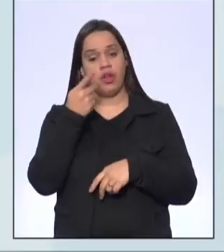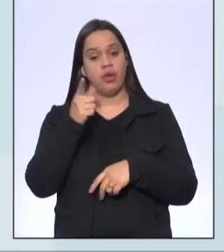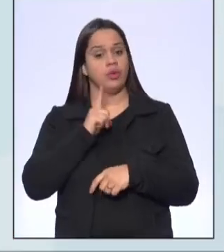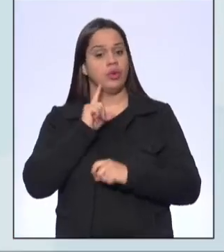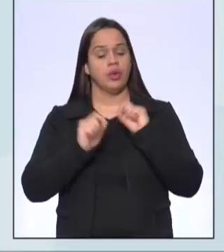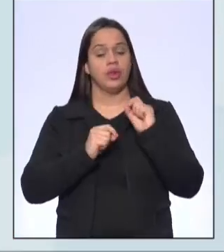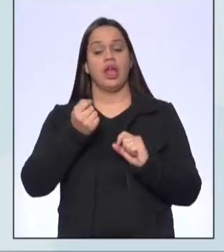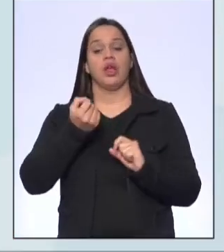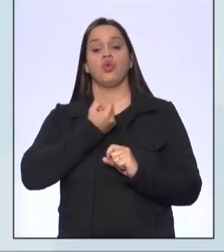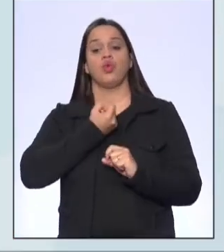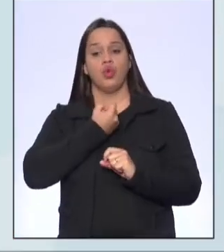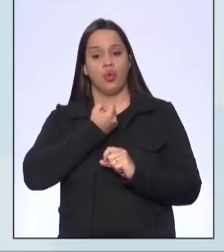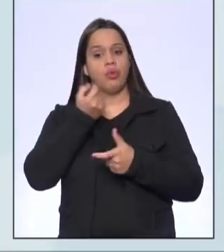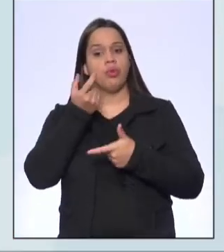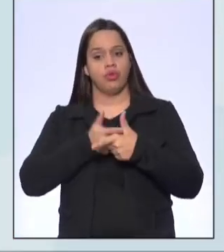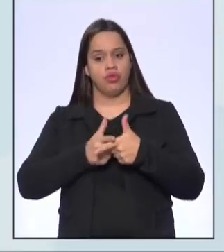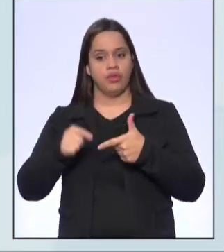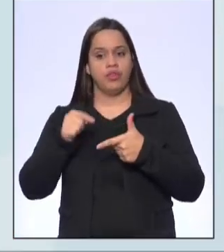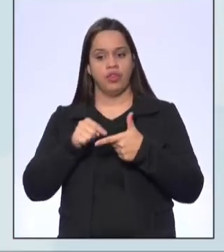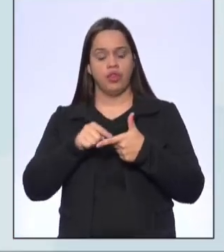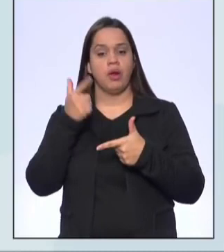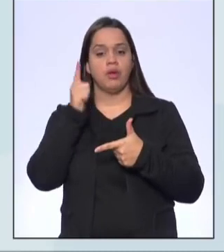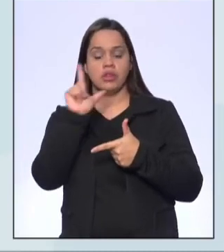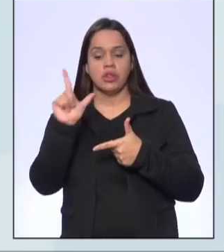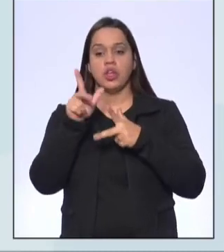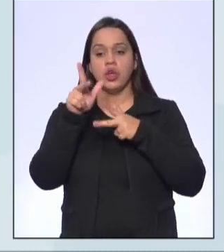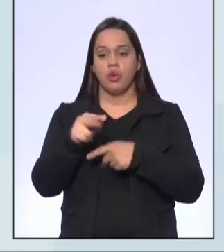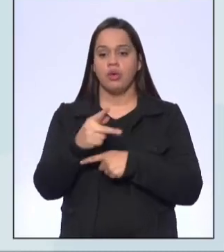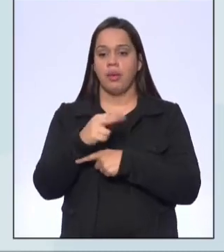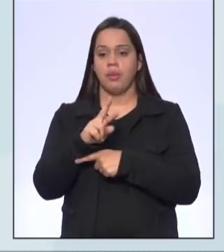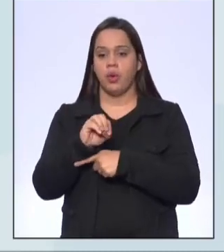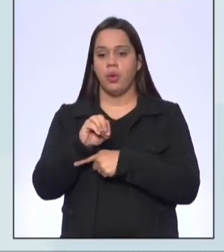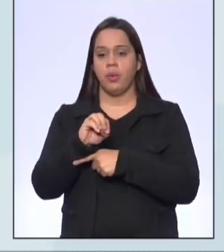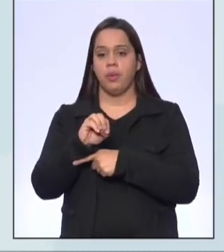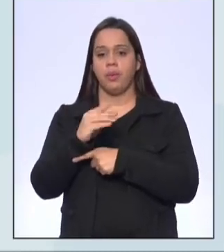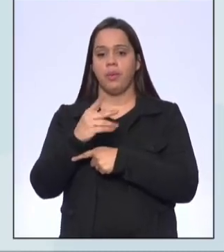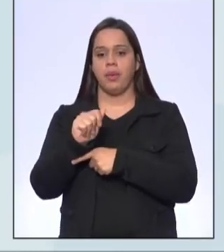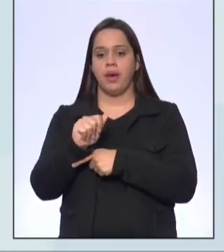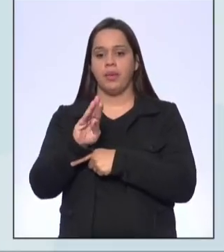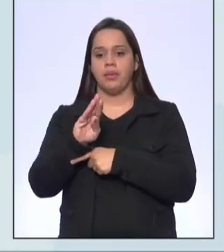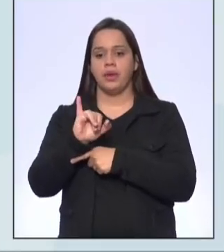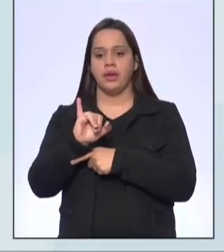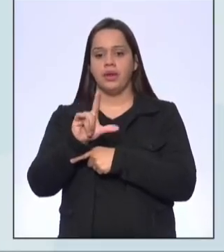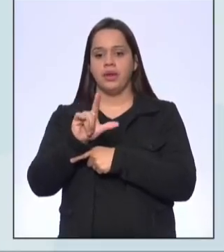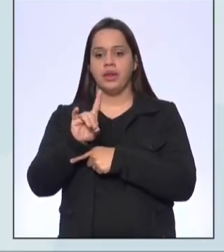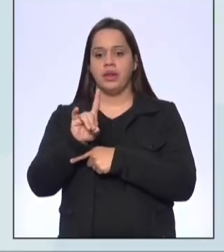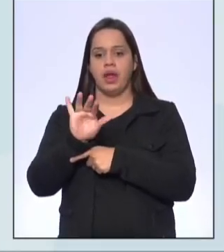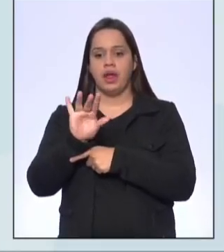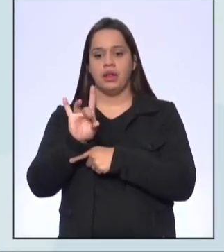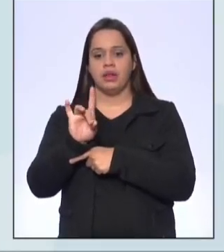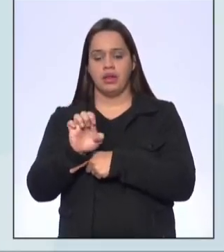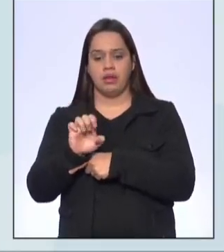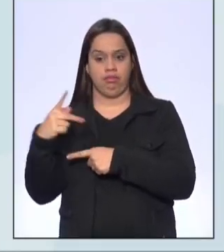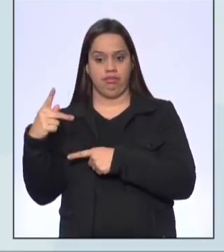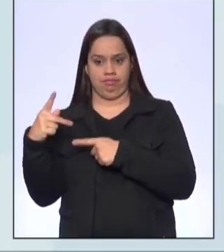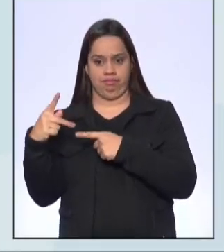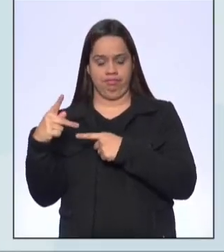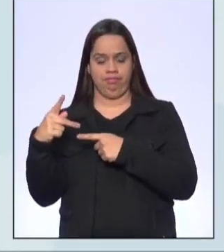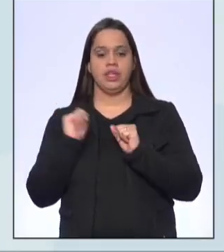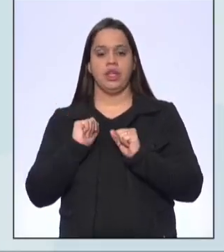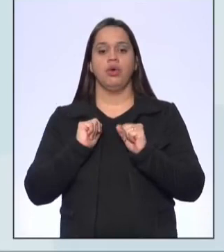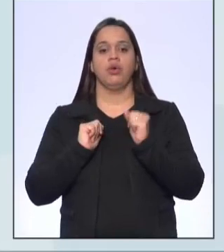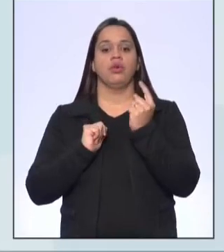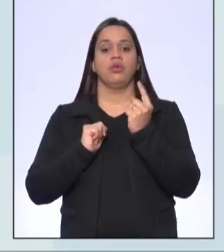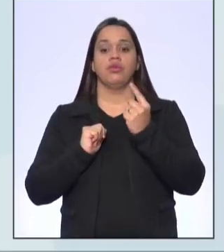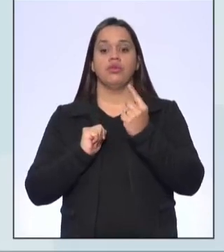número dividido, né? Para a gente encontrar essa probabilidade. Então, nós podemos encontrar assim, ó. 17 sobre 60,